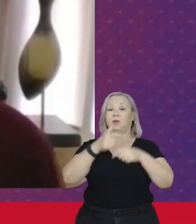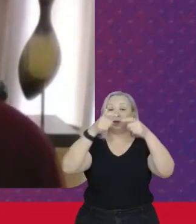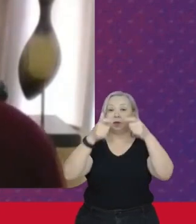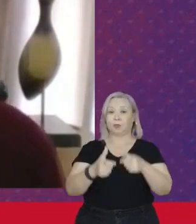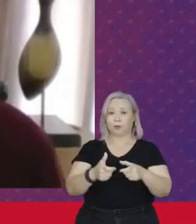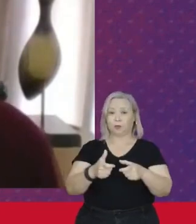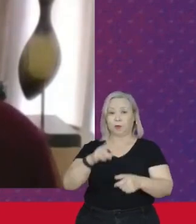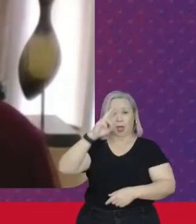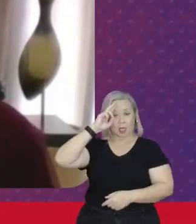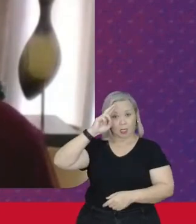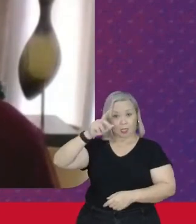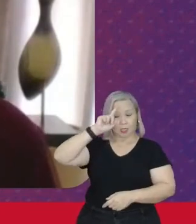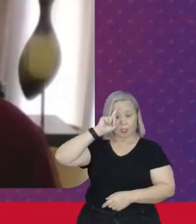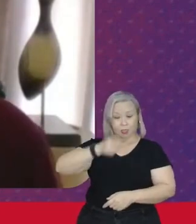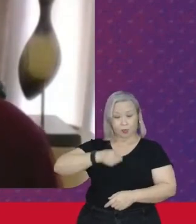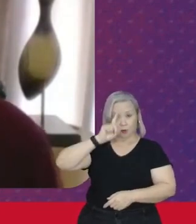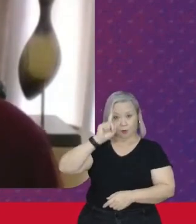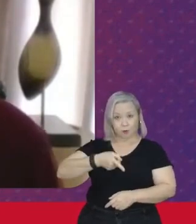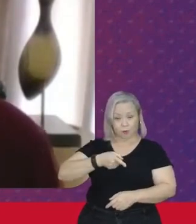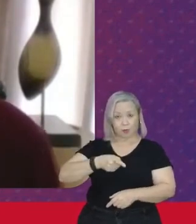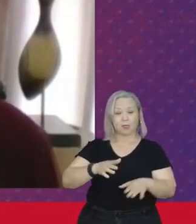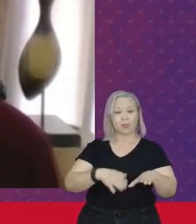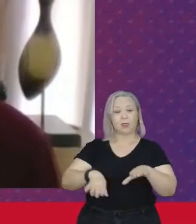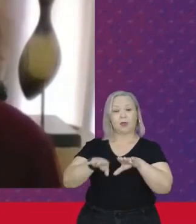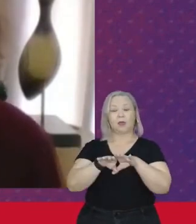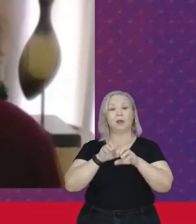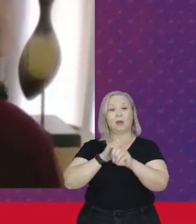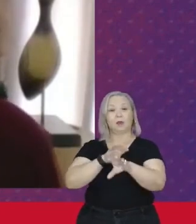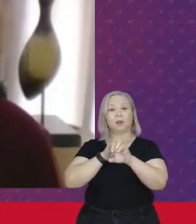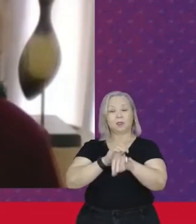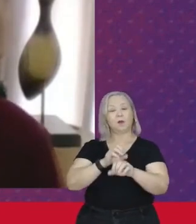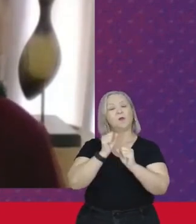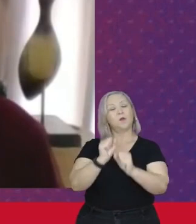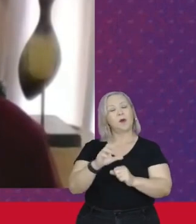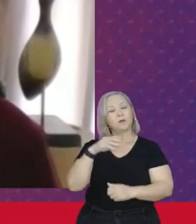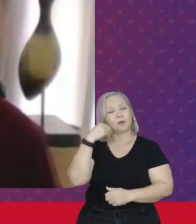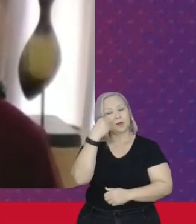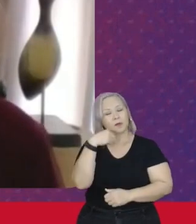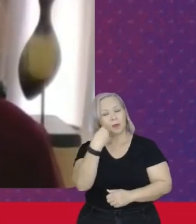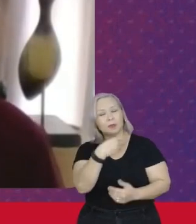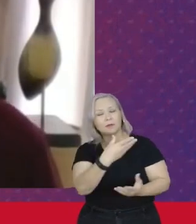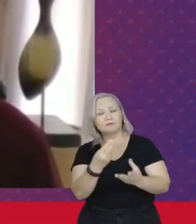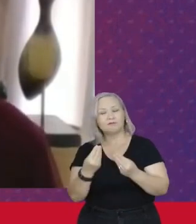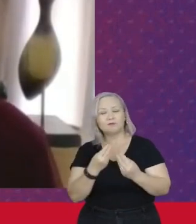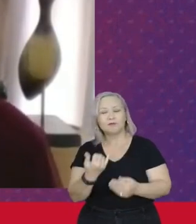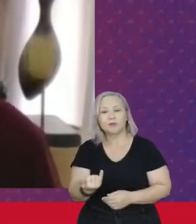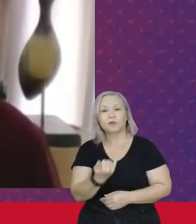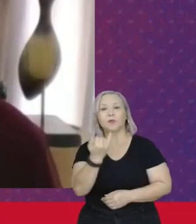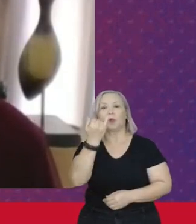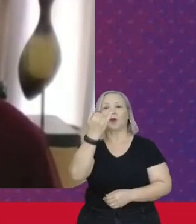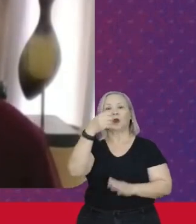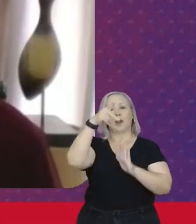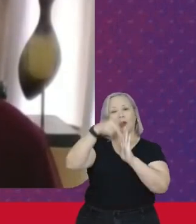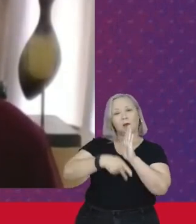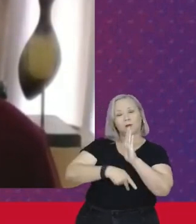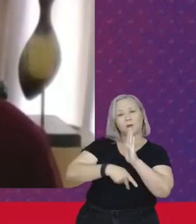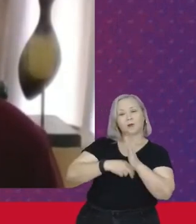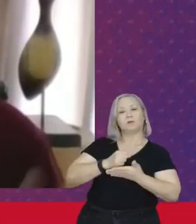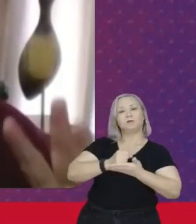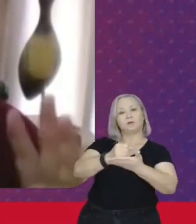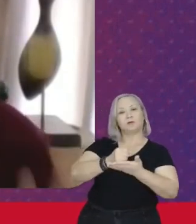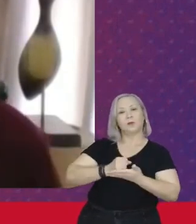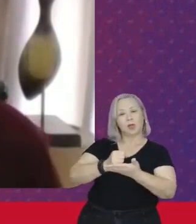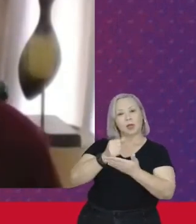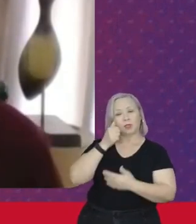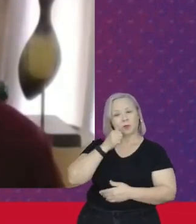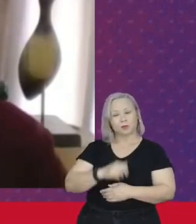de comando da educação. Ela pode ser uma experiência muito importante para esse projeto Elas por Elas.